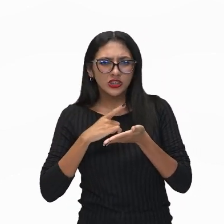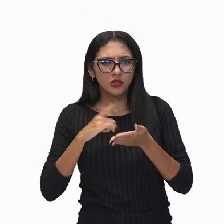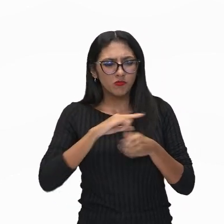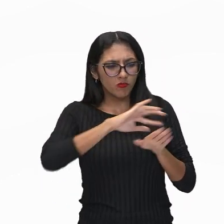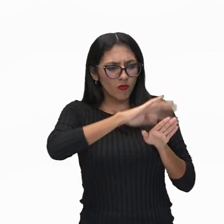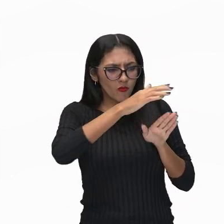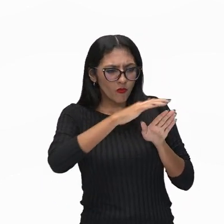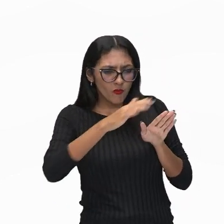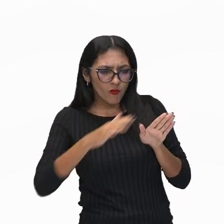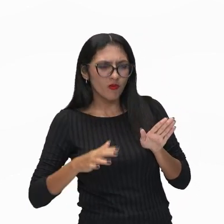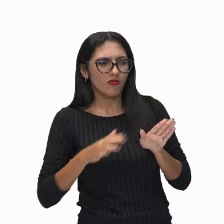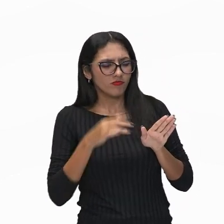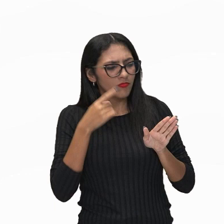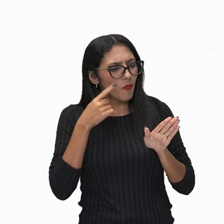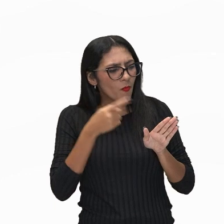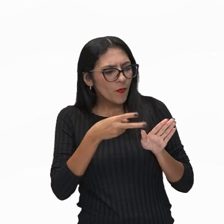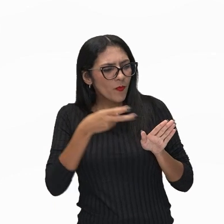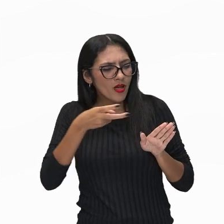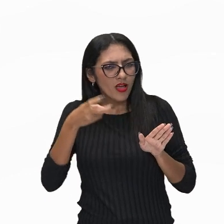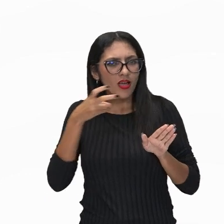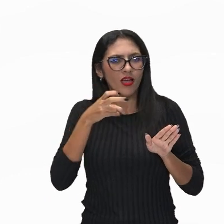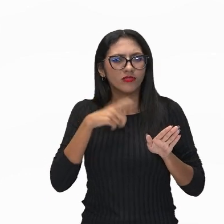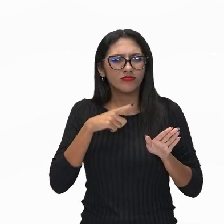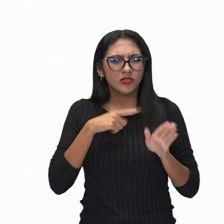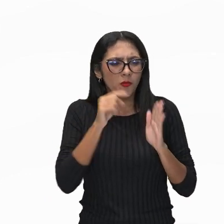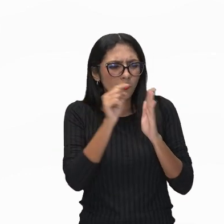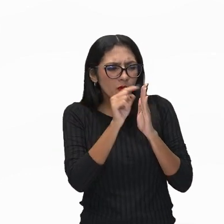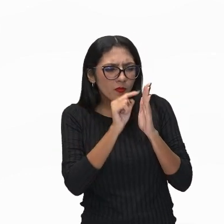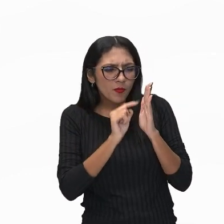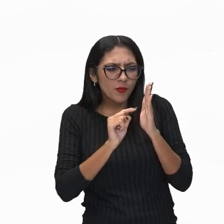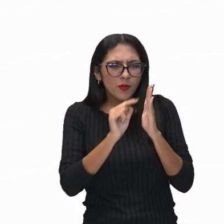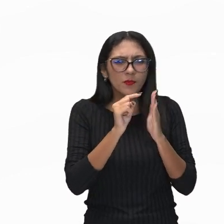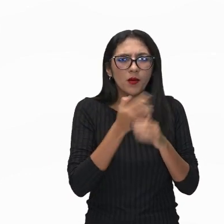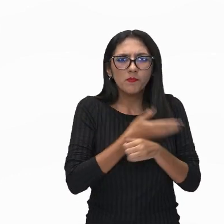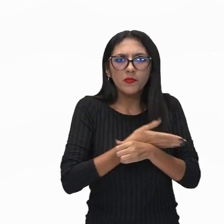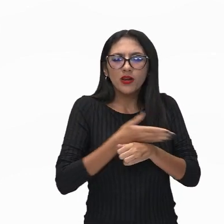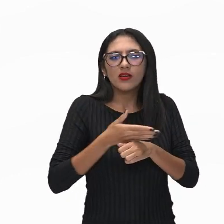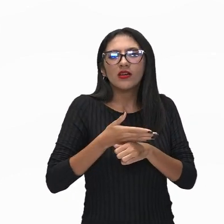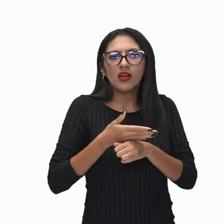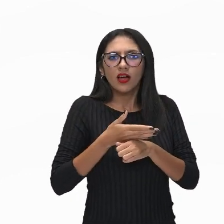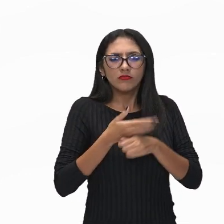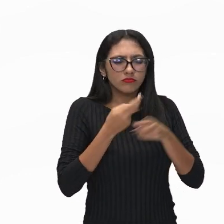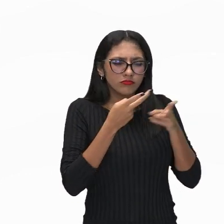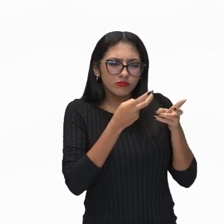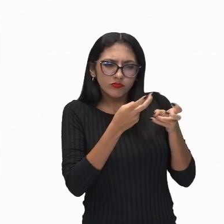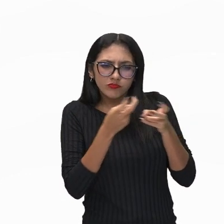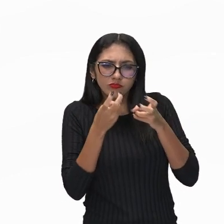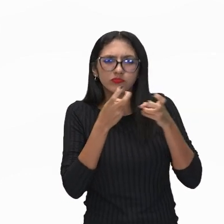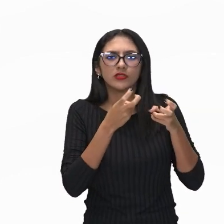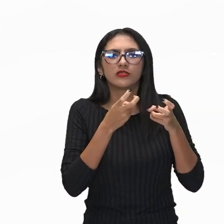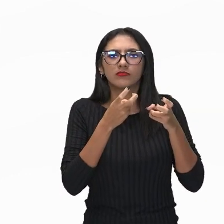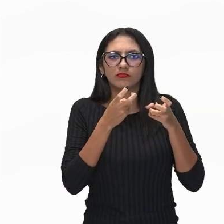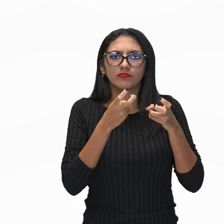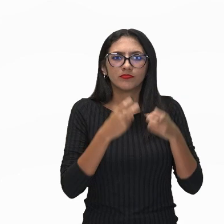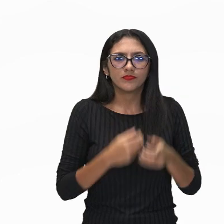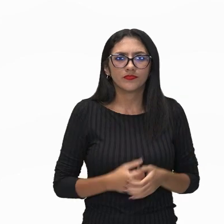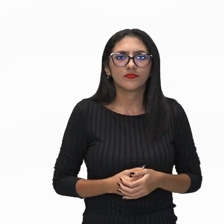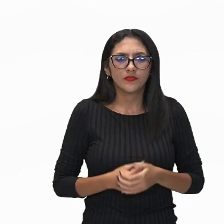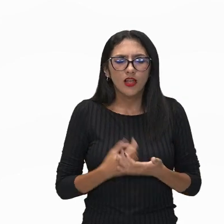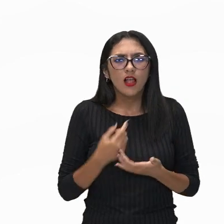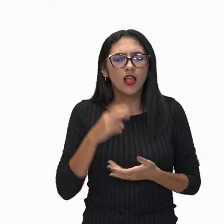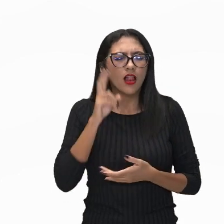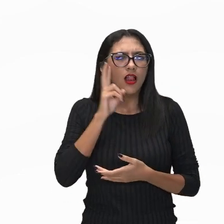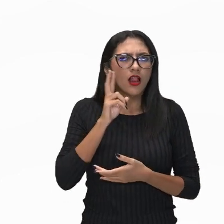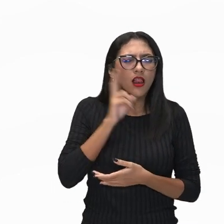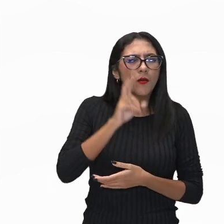por outros, estava cheio de pontinhos brancos. E aprendi com o meu